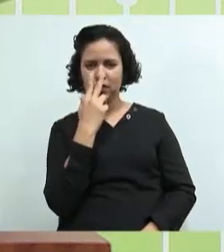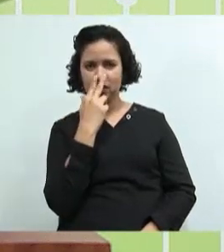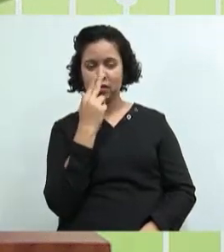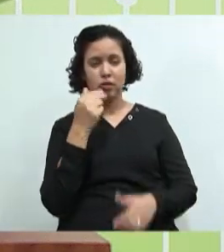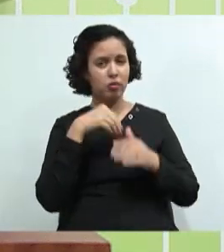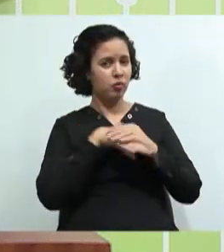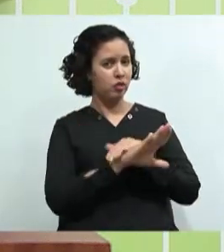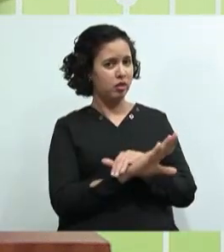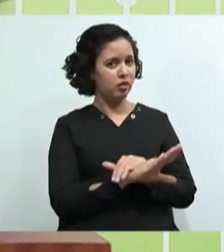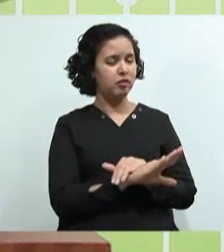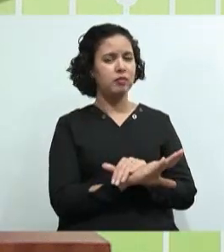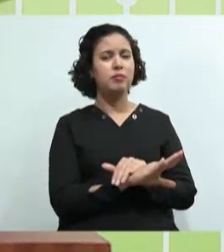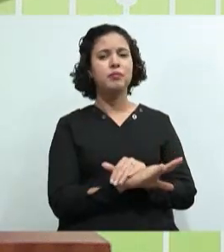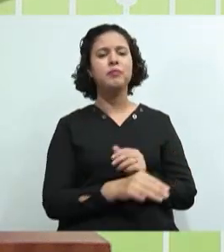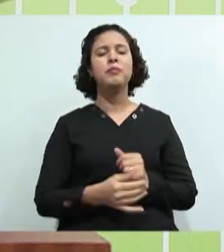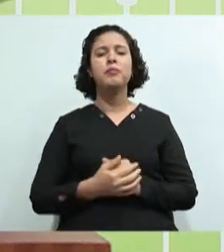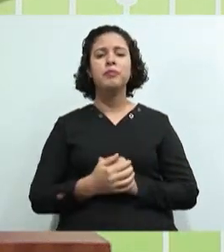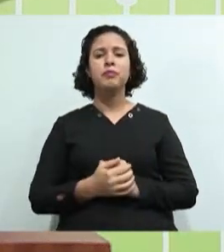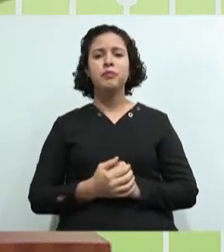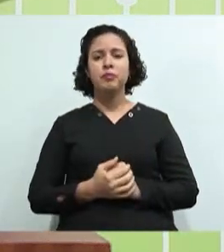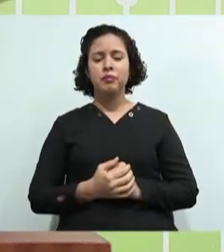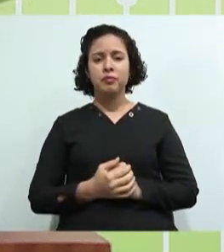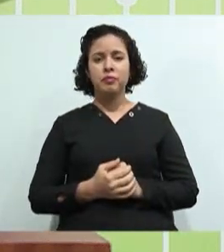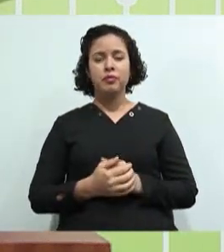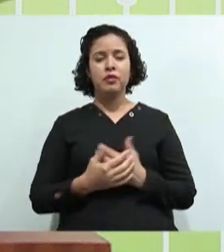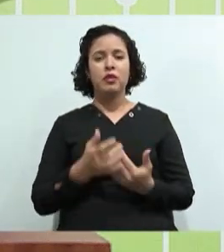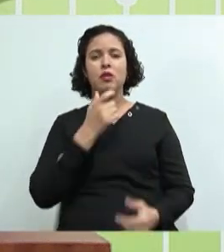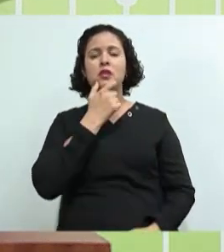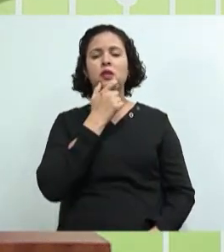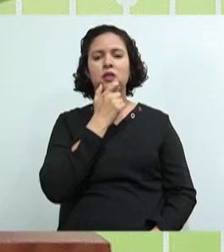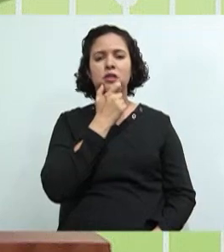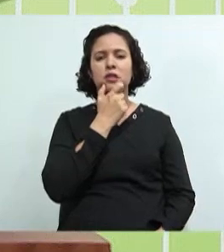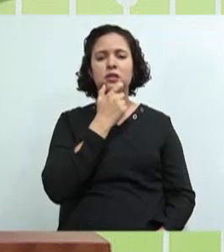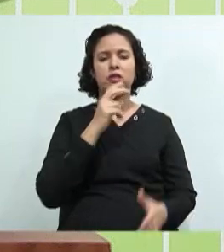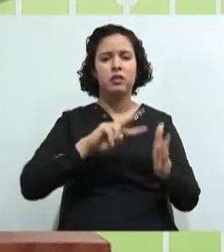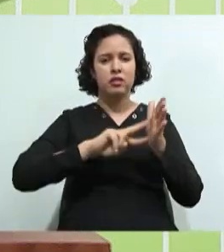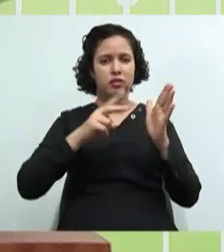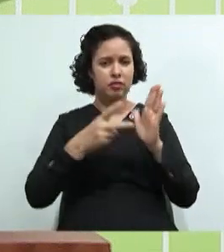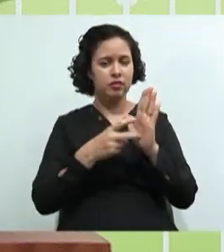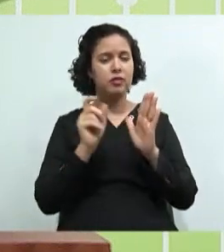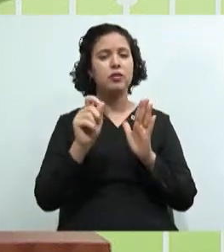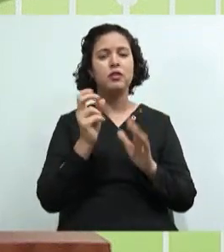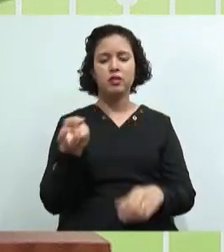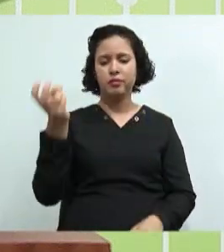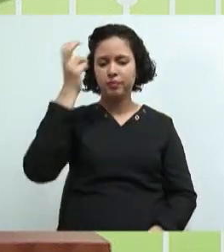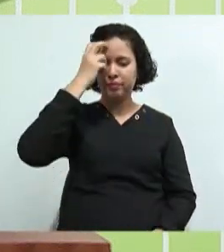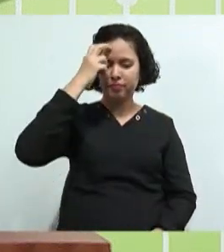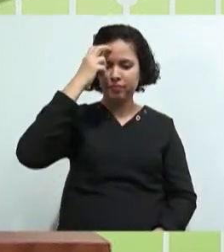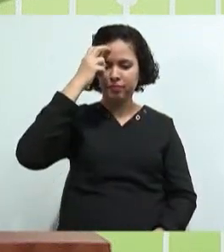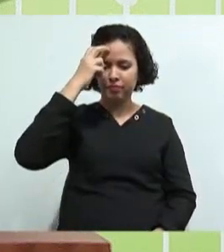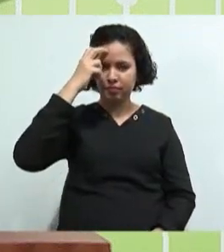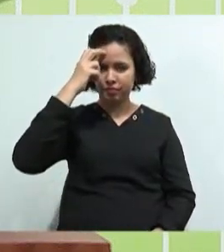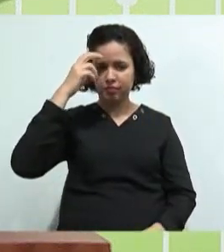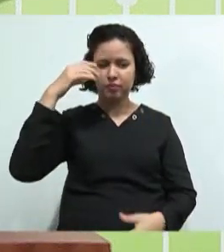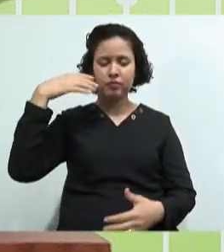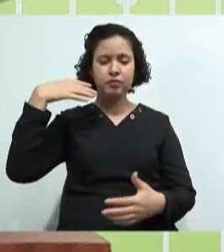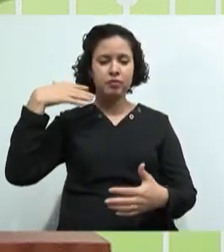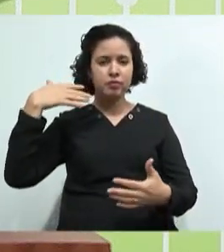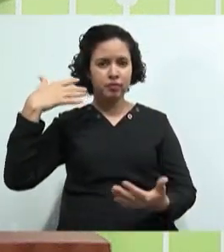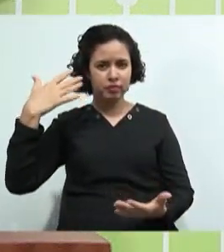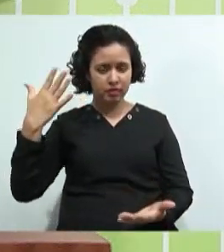seu smartphone aí. Smart, do inglês, significa inteligente. Então, smartphone significa